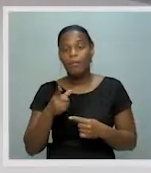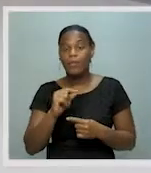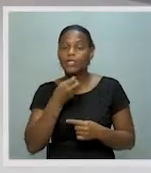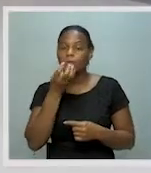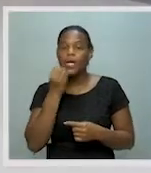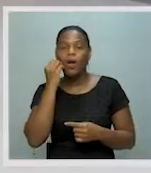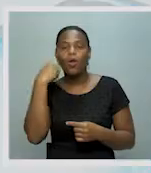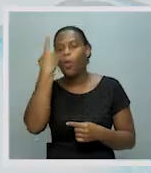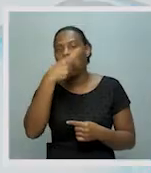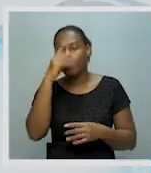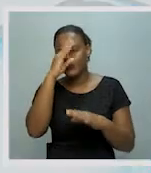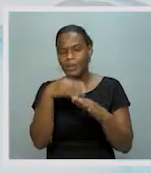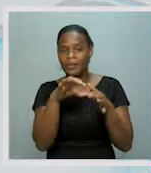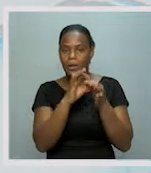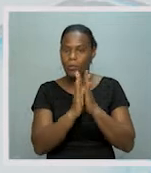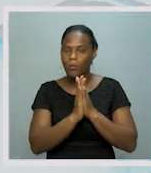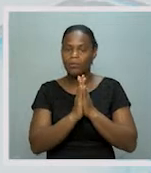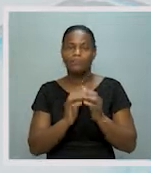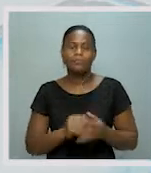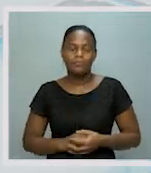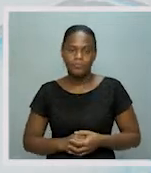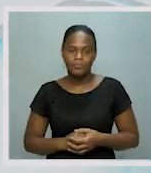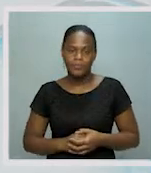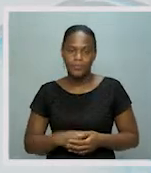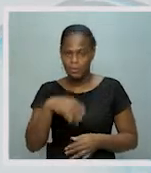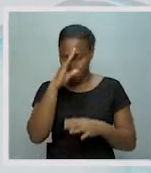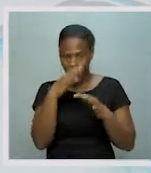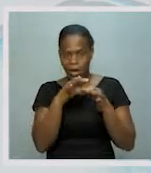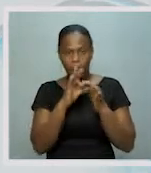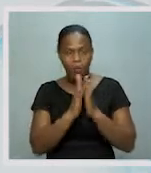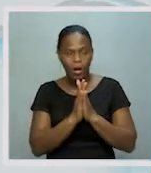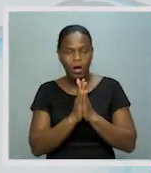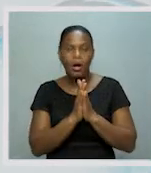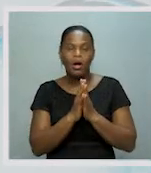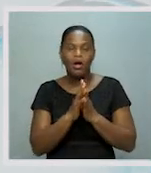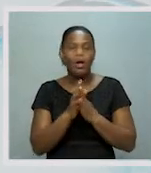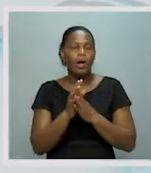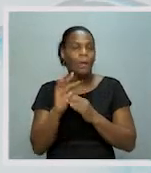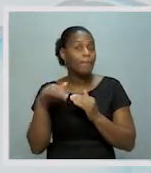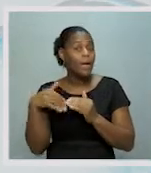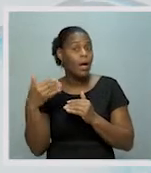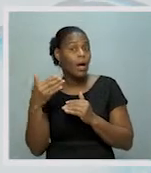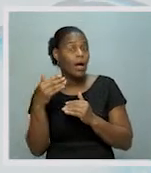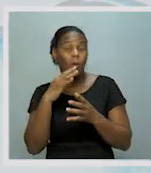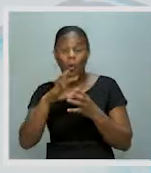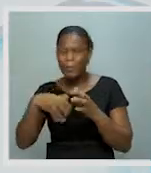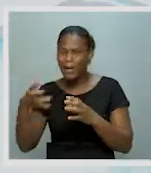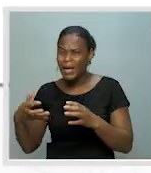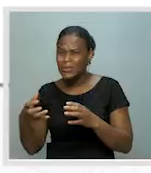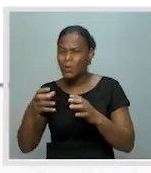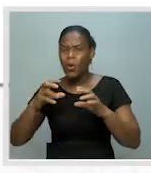às características do fenômeno religioso. O fenômeno religioso é extraordinariamente